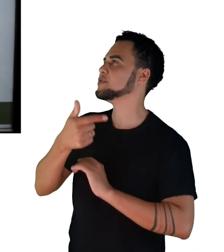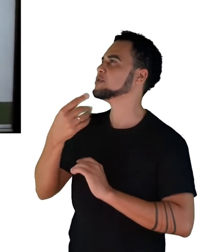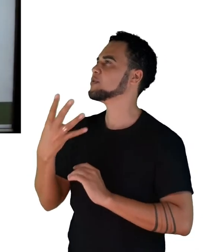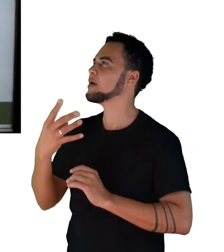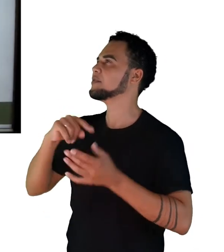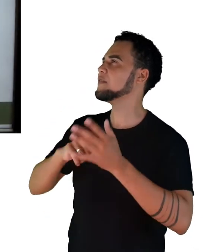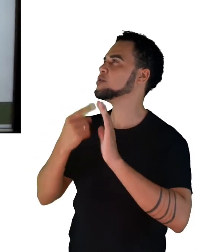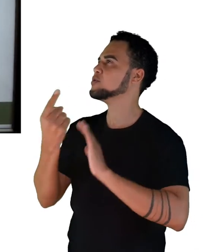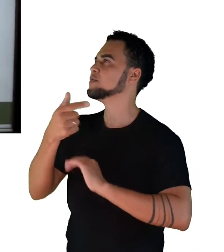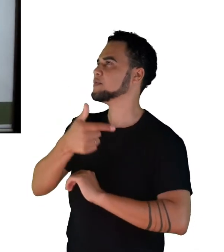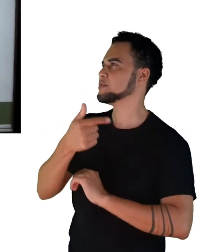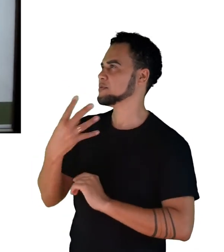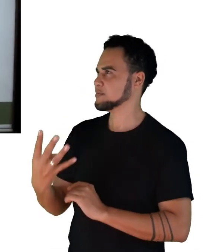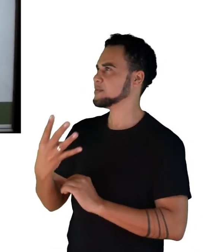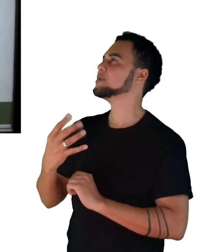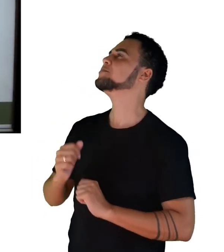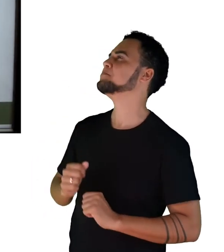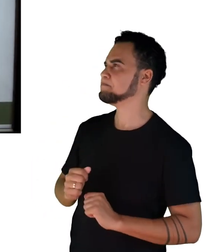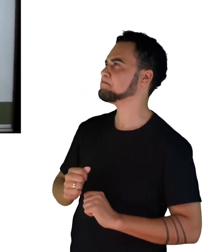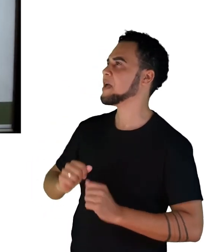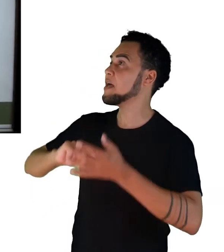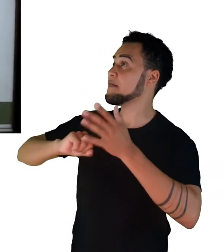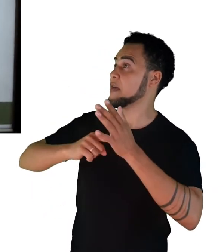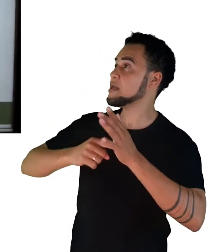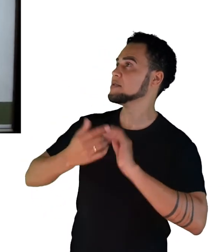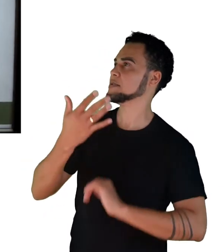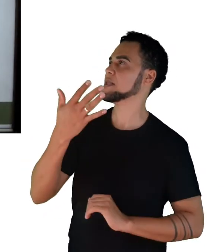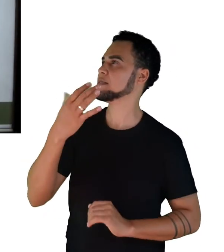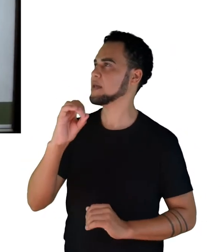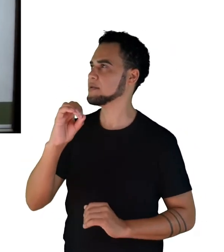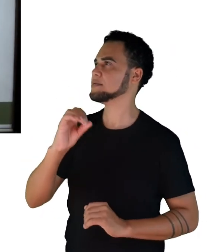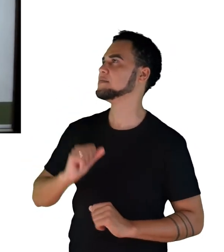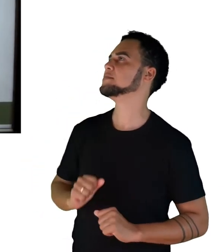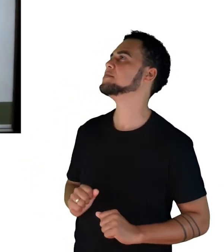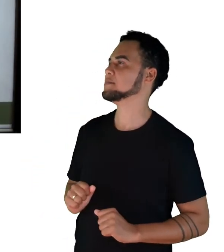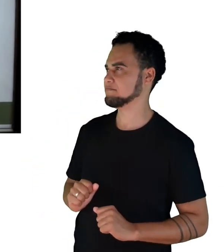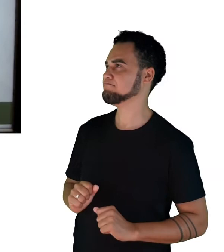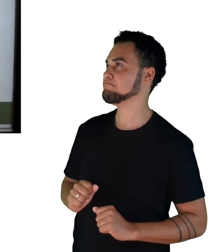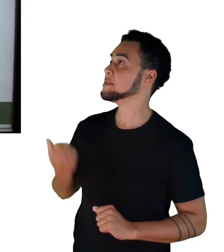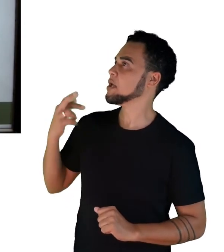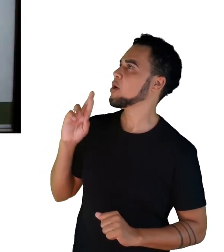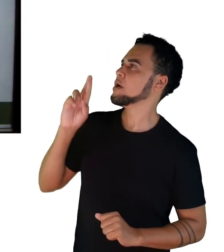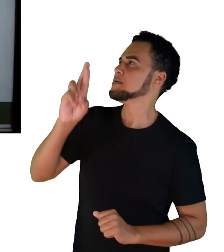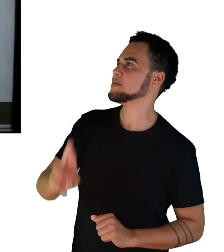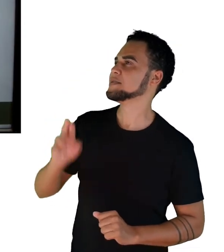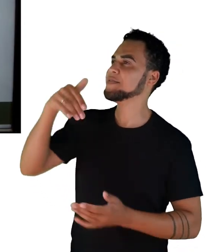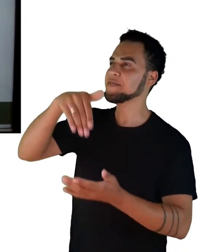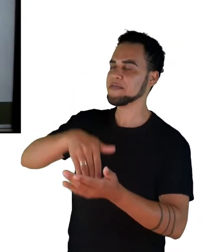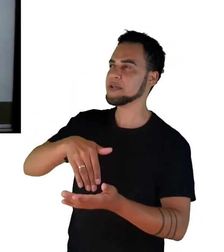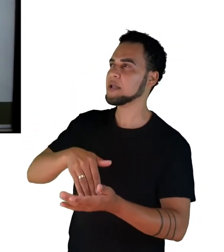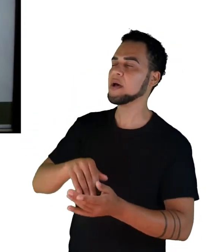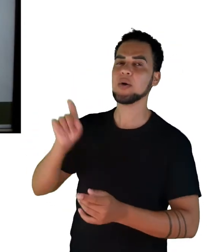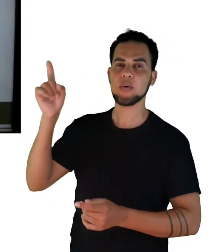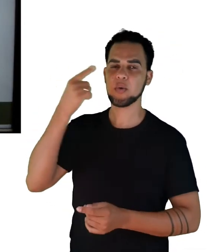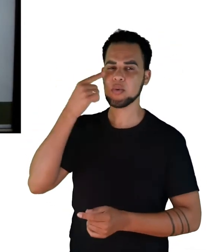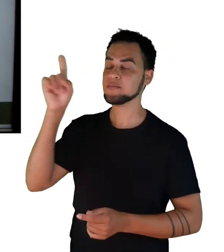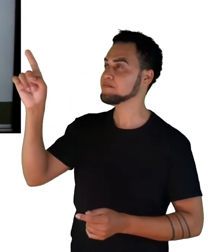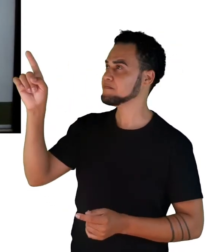1, 24. Vezes 10. Que vai ser o resultado final. Vou pegar aqui então,